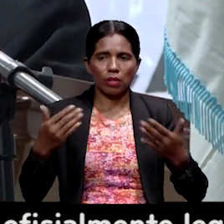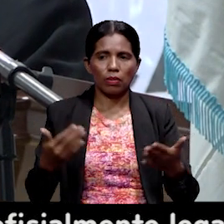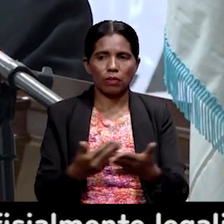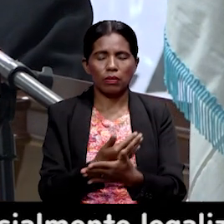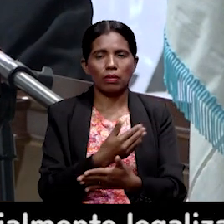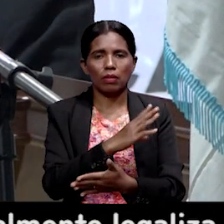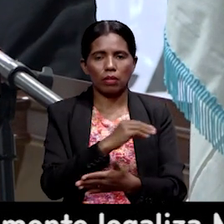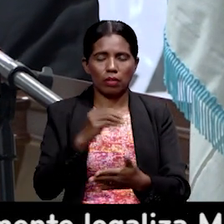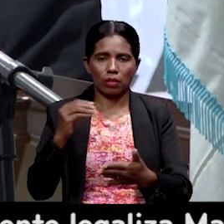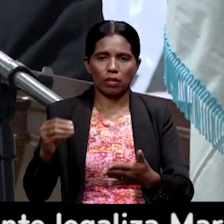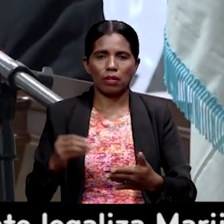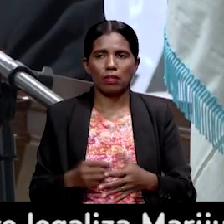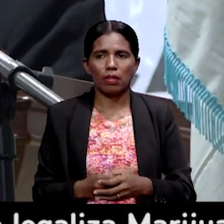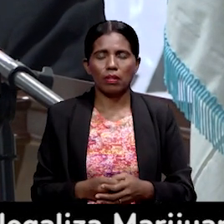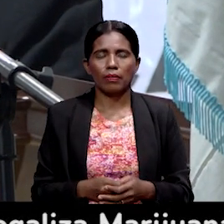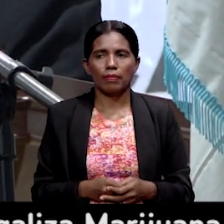e